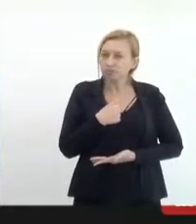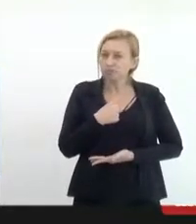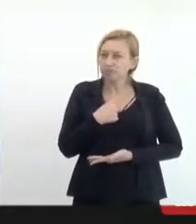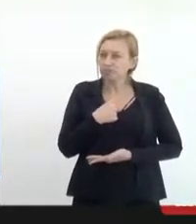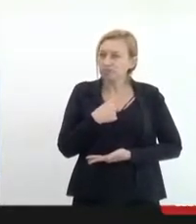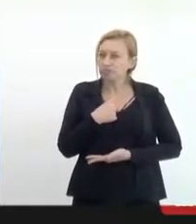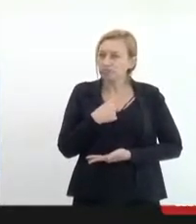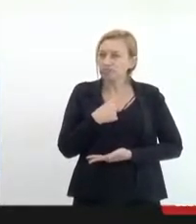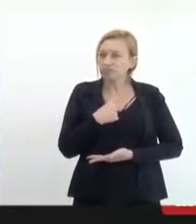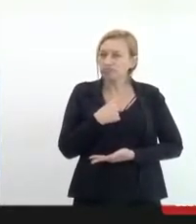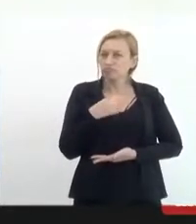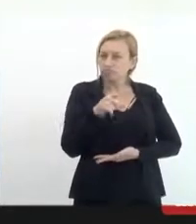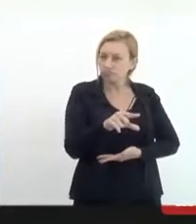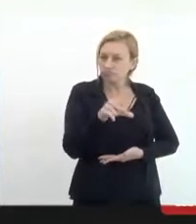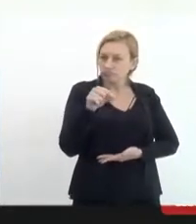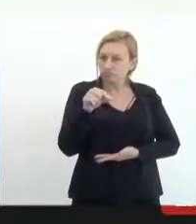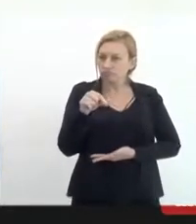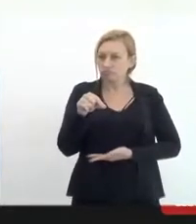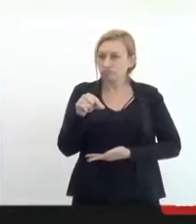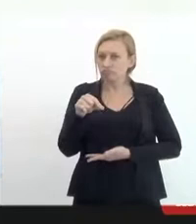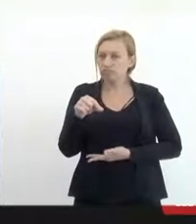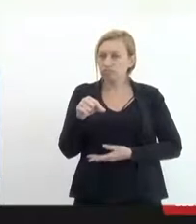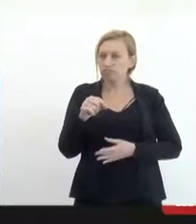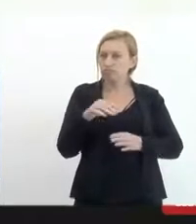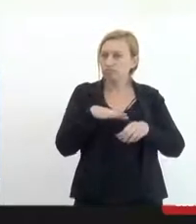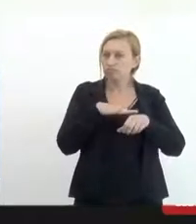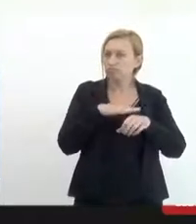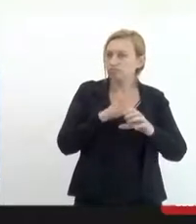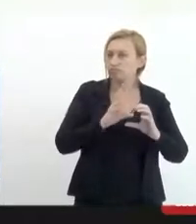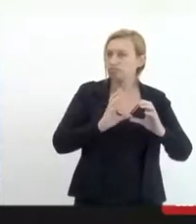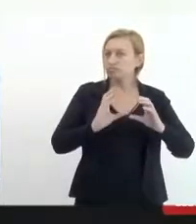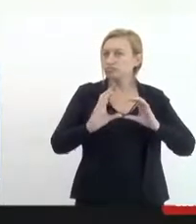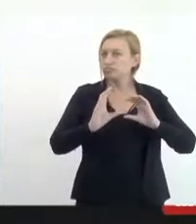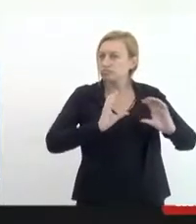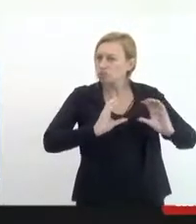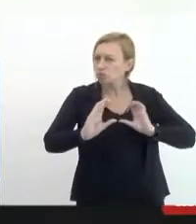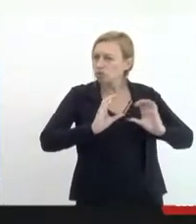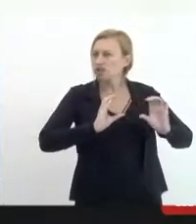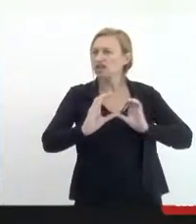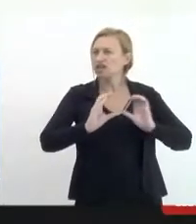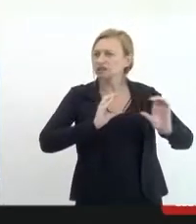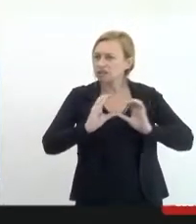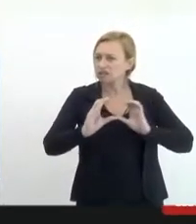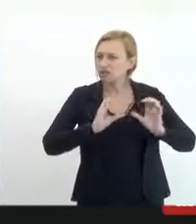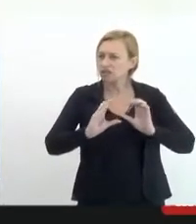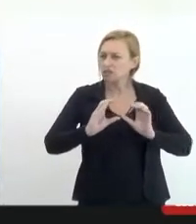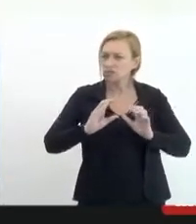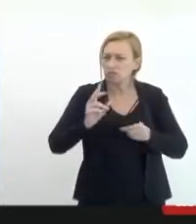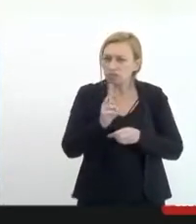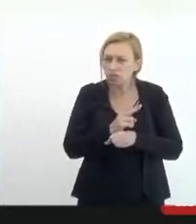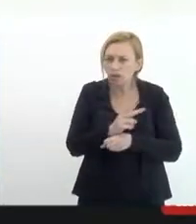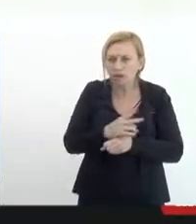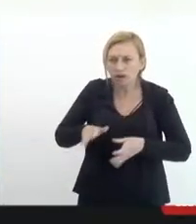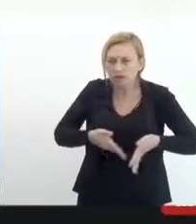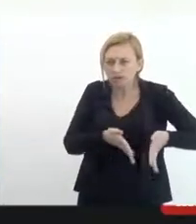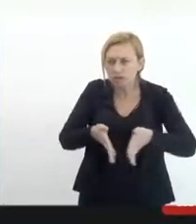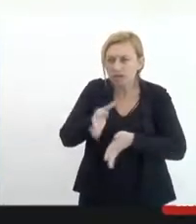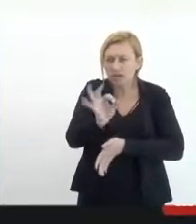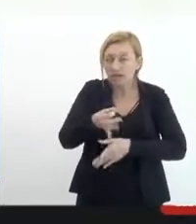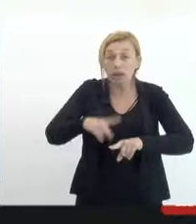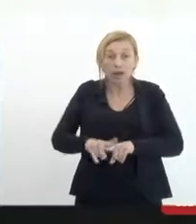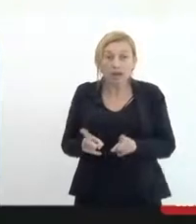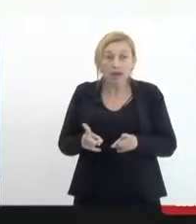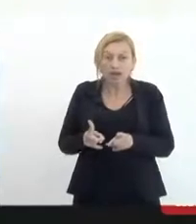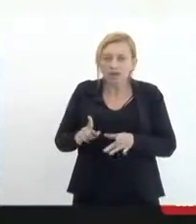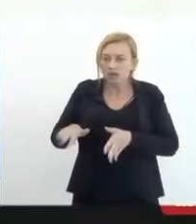tenho a posição de mediador, de conciliação, né, de buscar caminhos. Mas se os caminhos